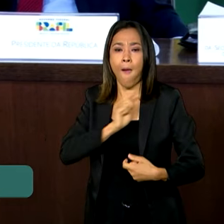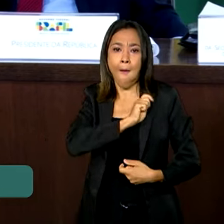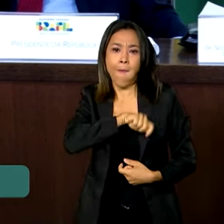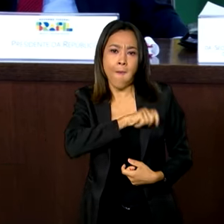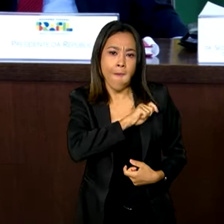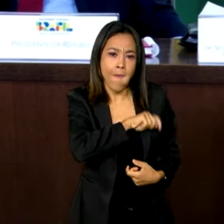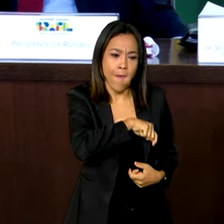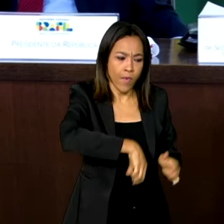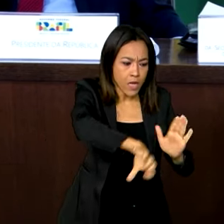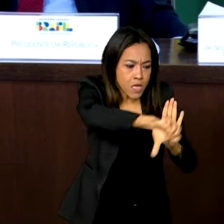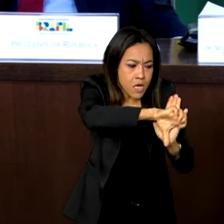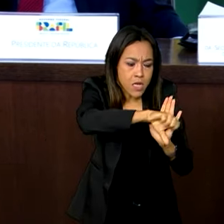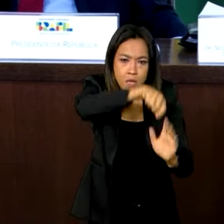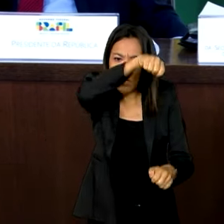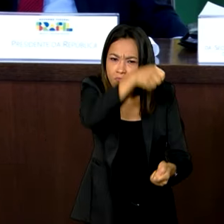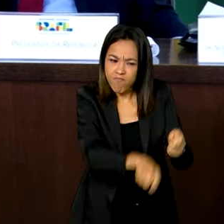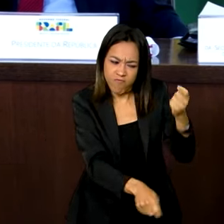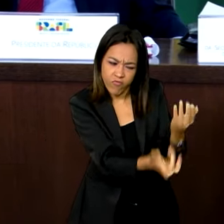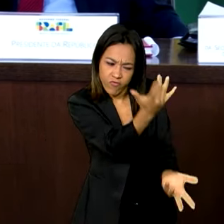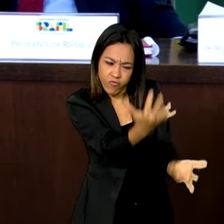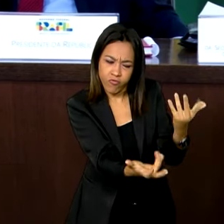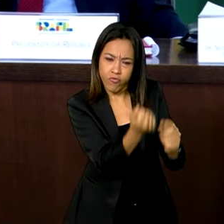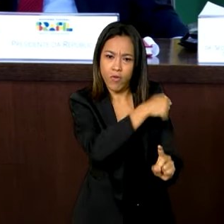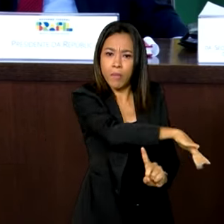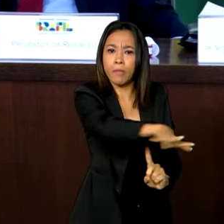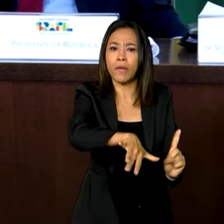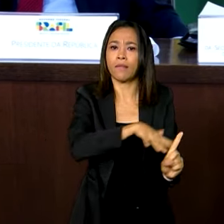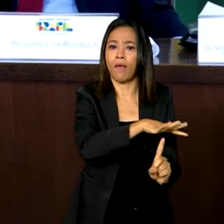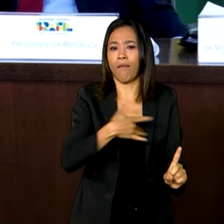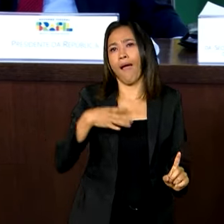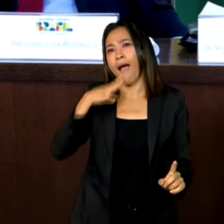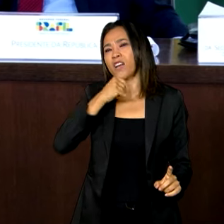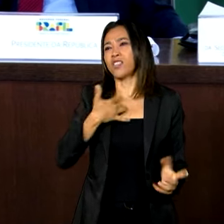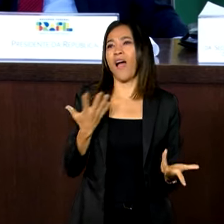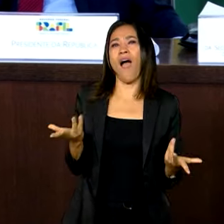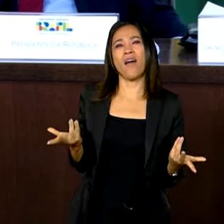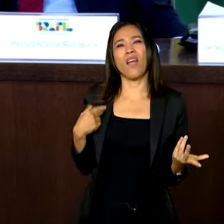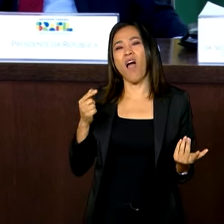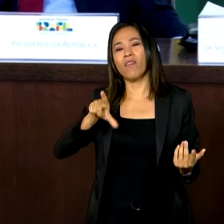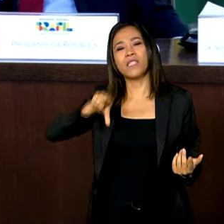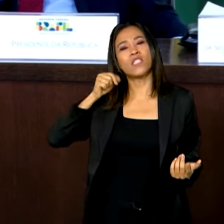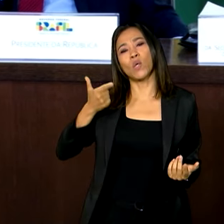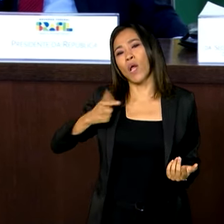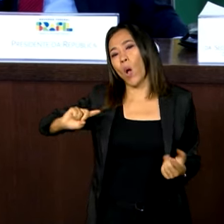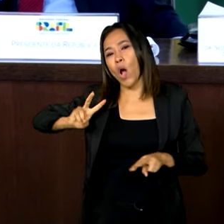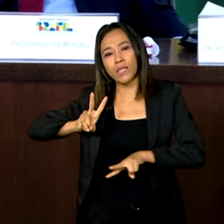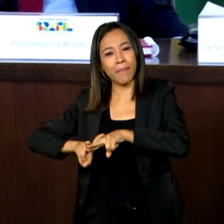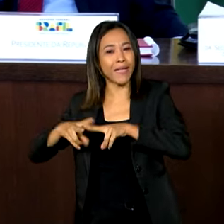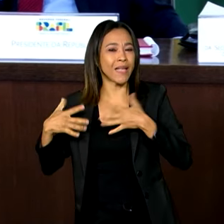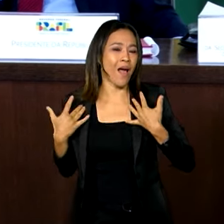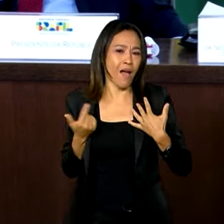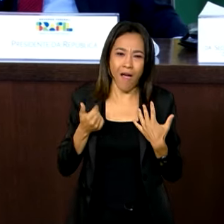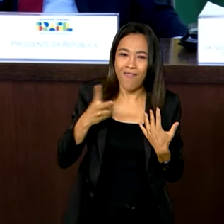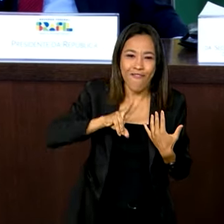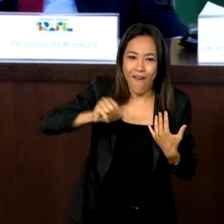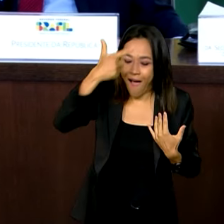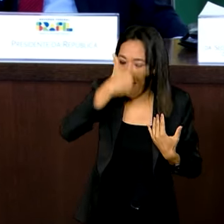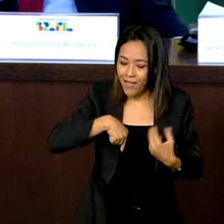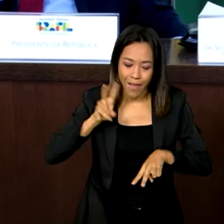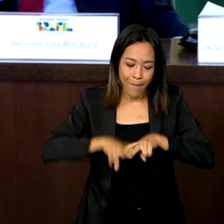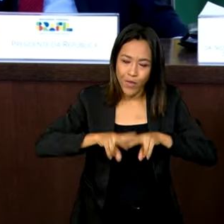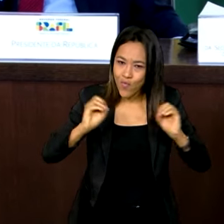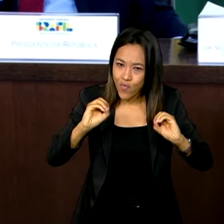não venham, não é, na expectativa de que terão penas alternativas, redução de pena, que é isso que faz com que